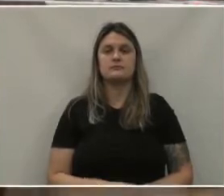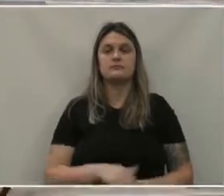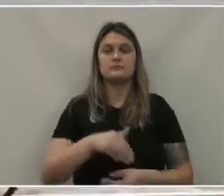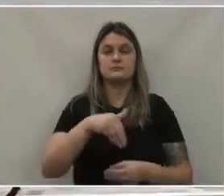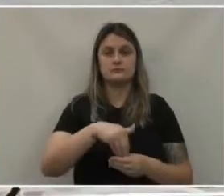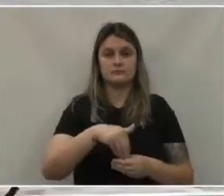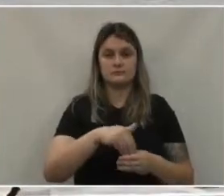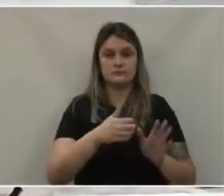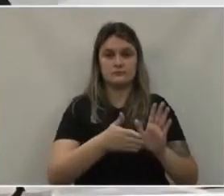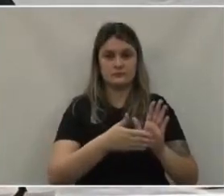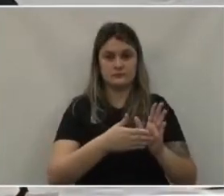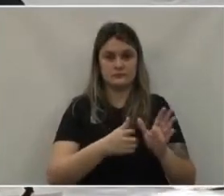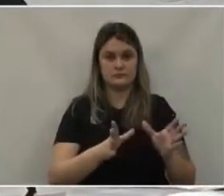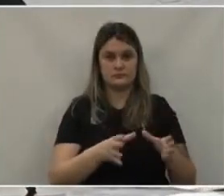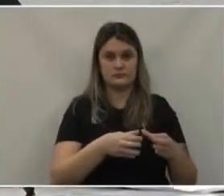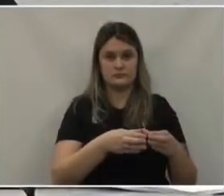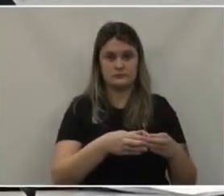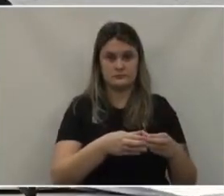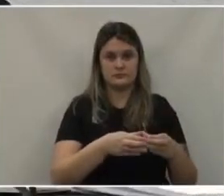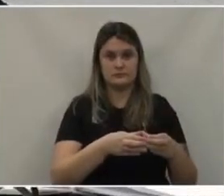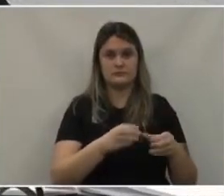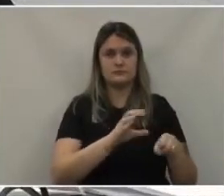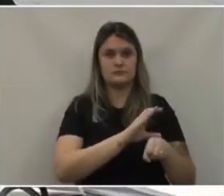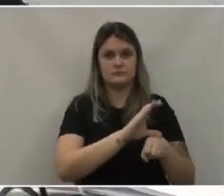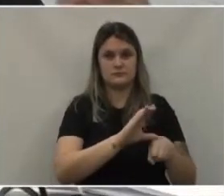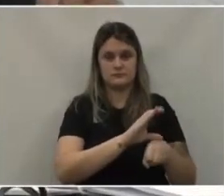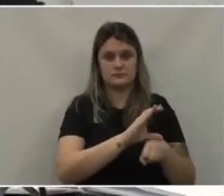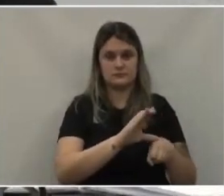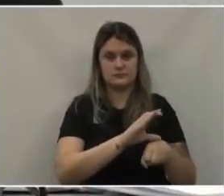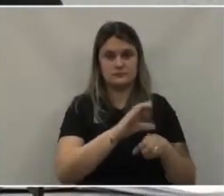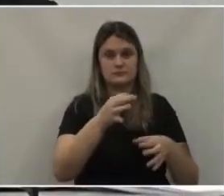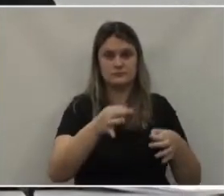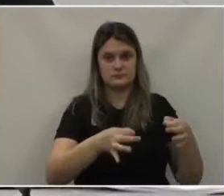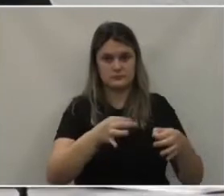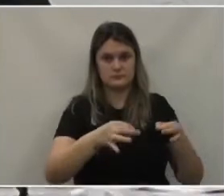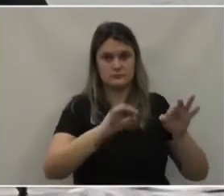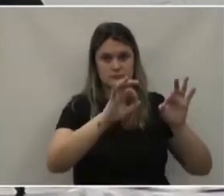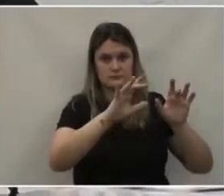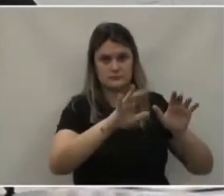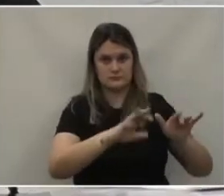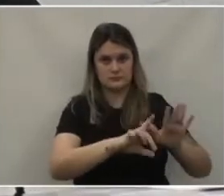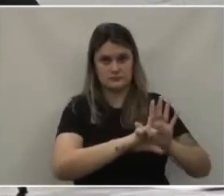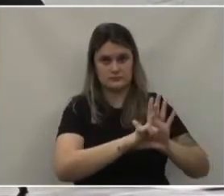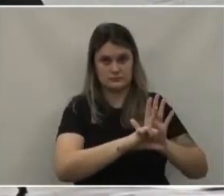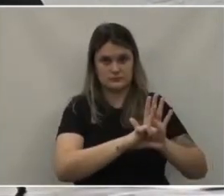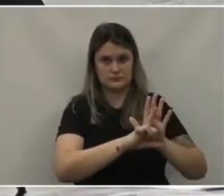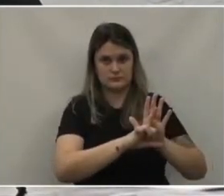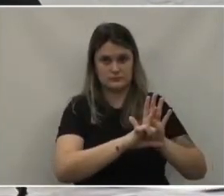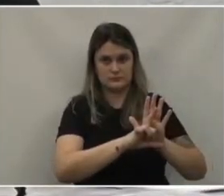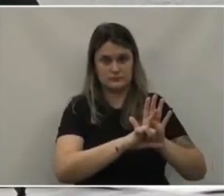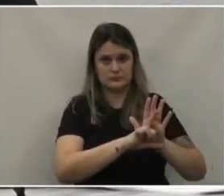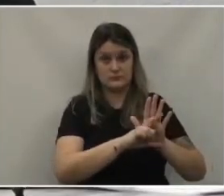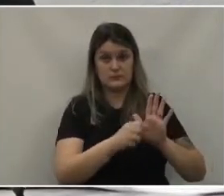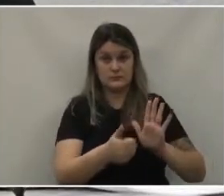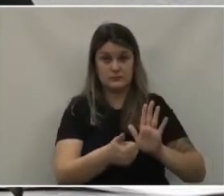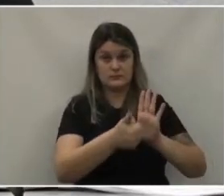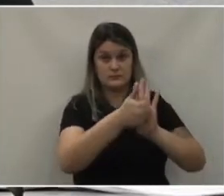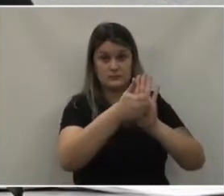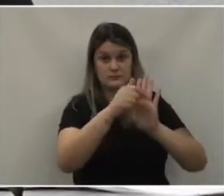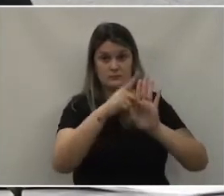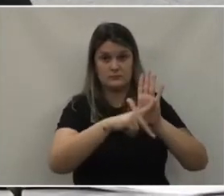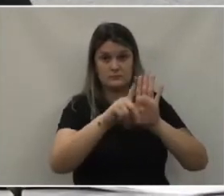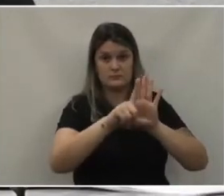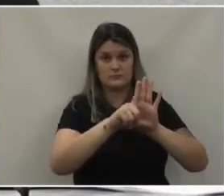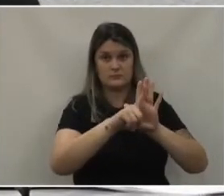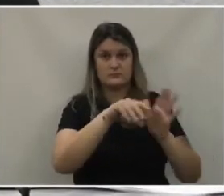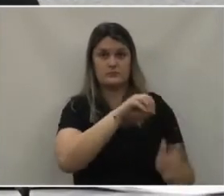Votação do parecer fundamentado da Comissão de Constituição, Justiça e Redação Final. Favorável ao projeto